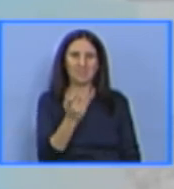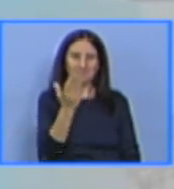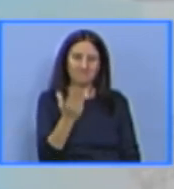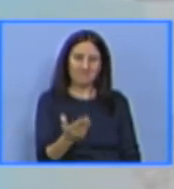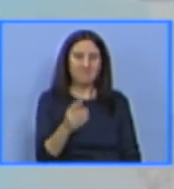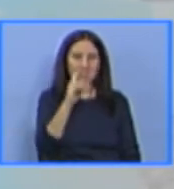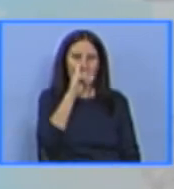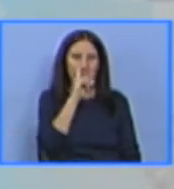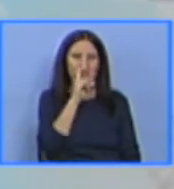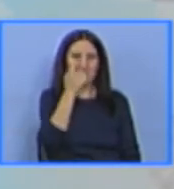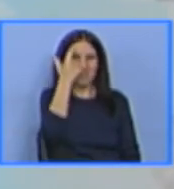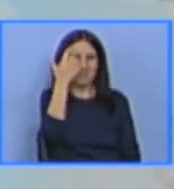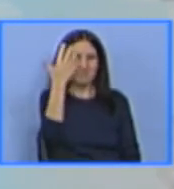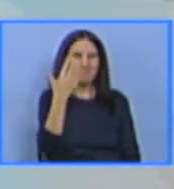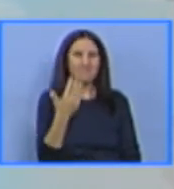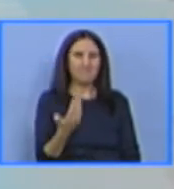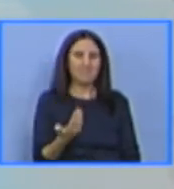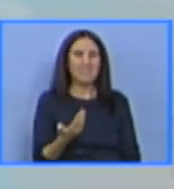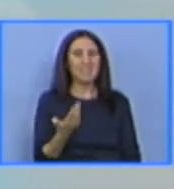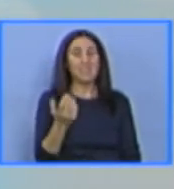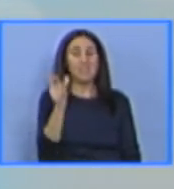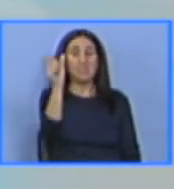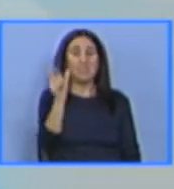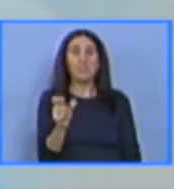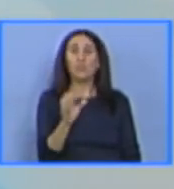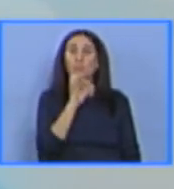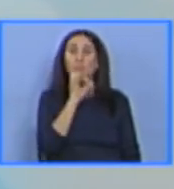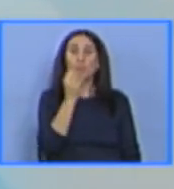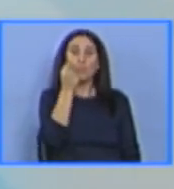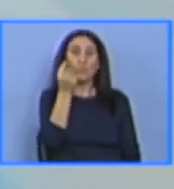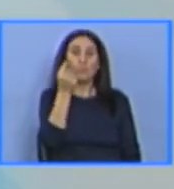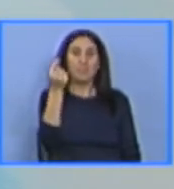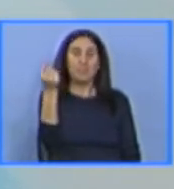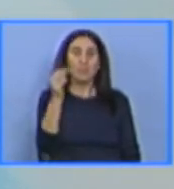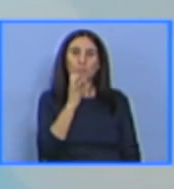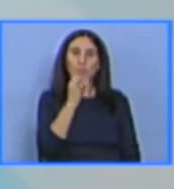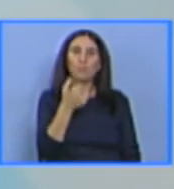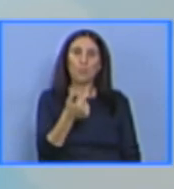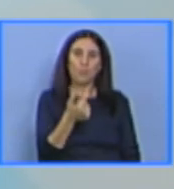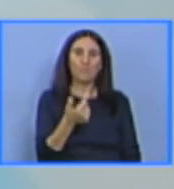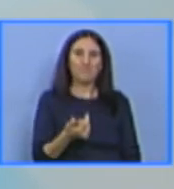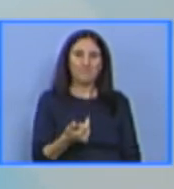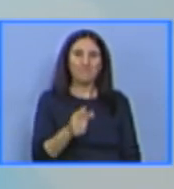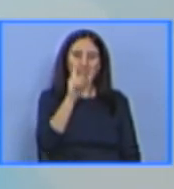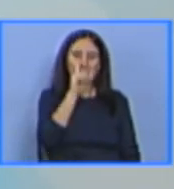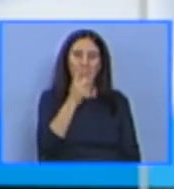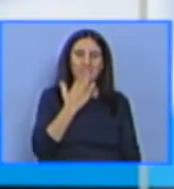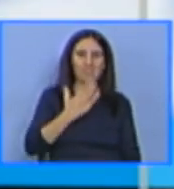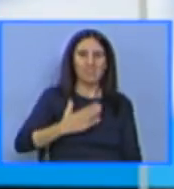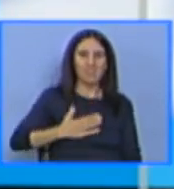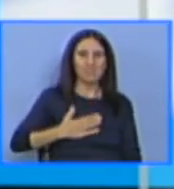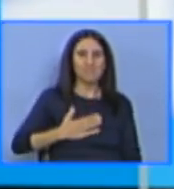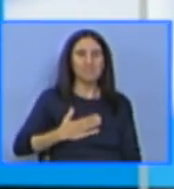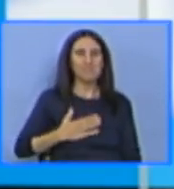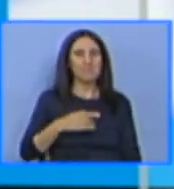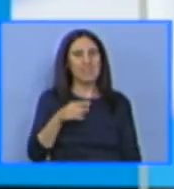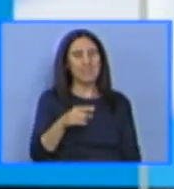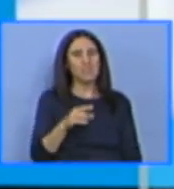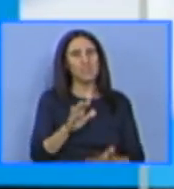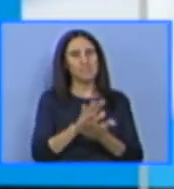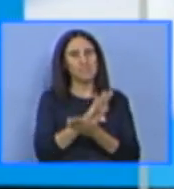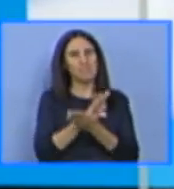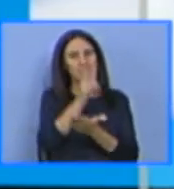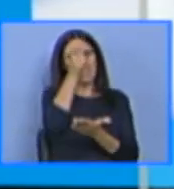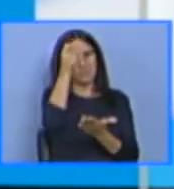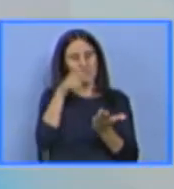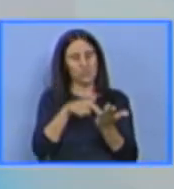esta recordação de um bispo tão especial, um bispo bom, como nos lembra este número, esta revista